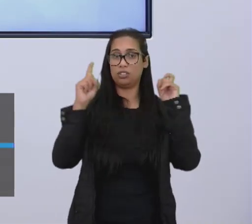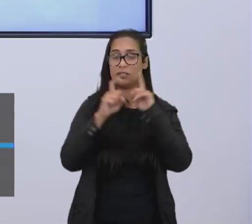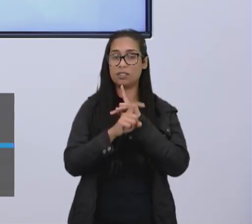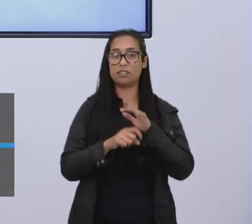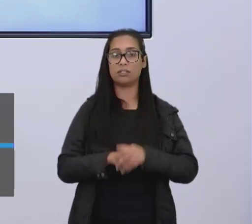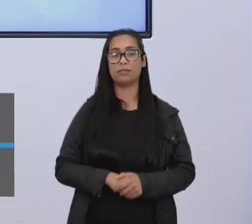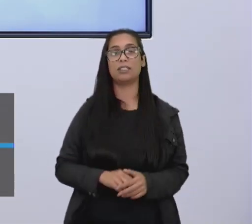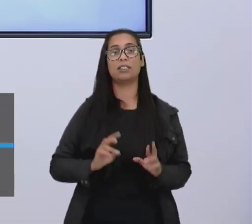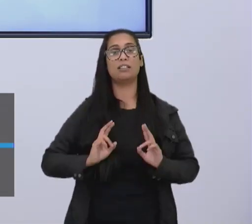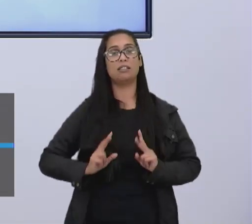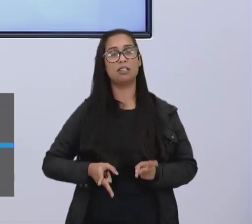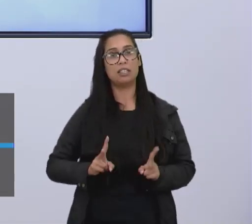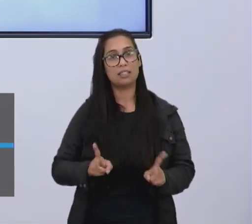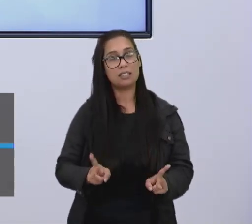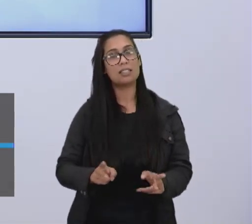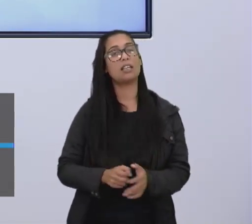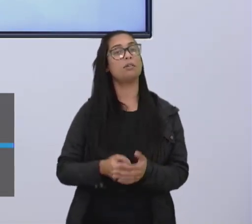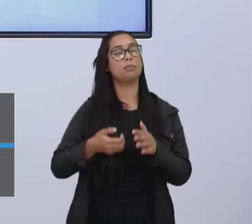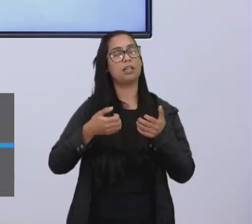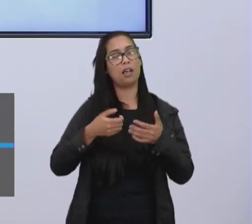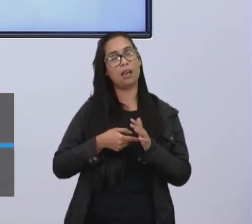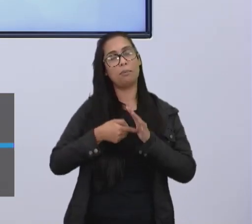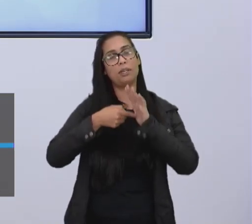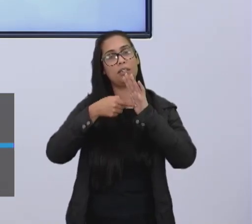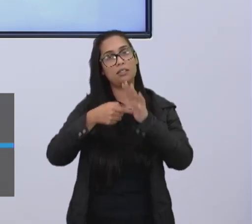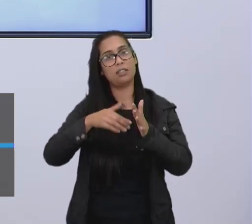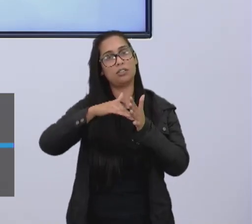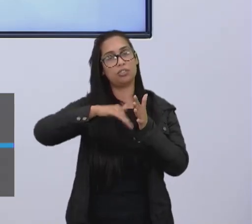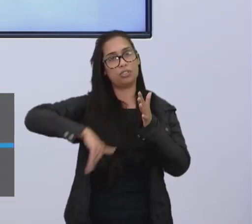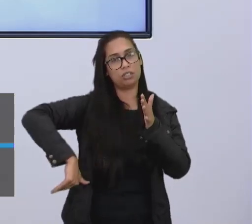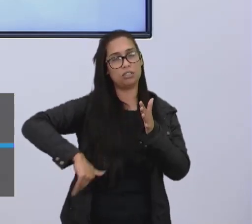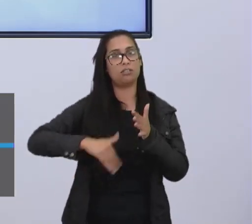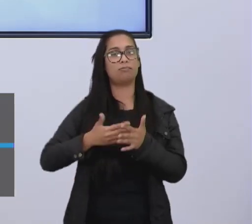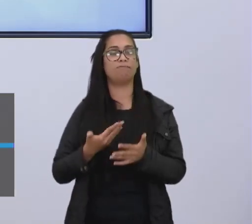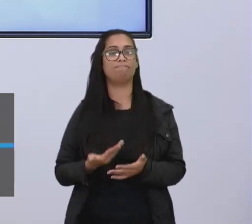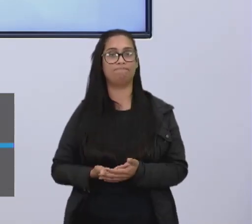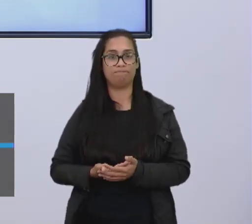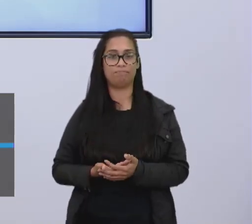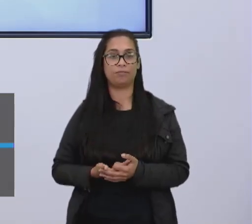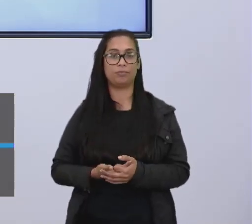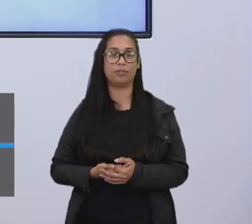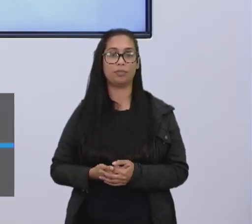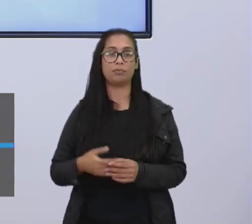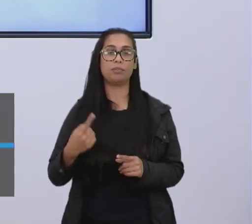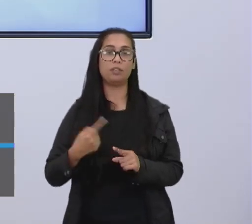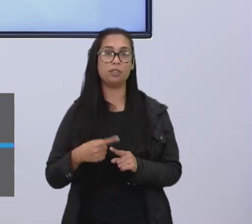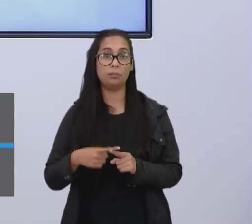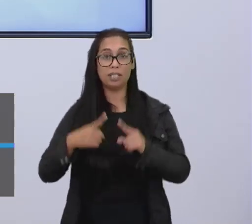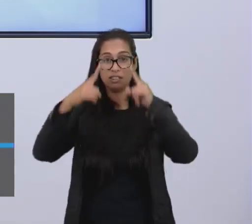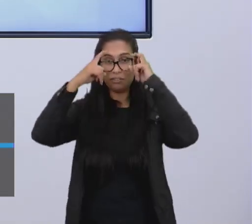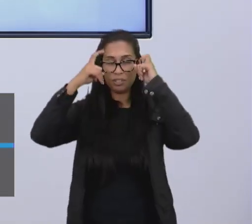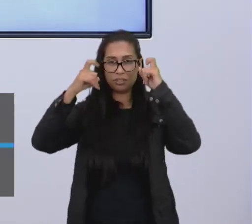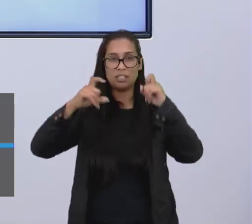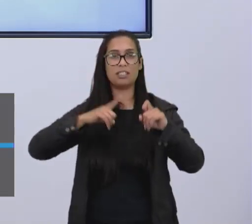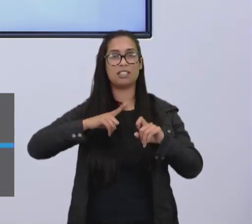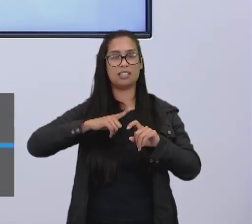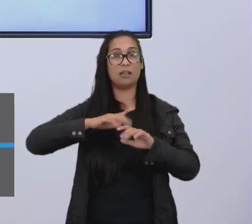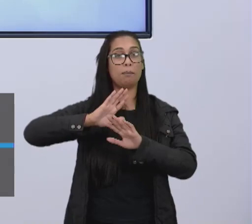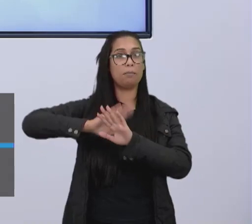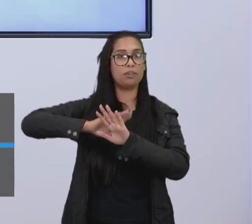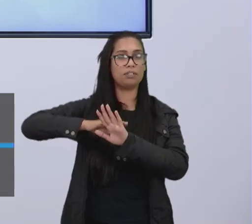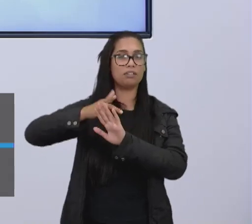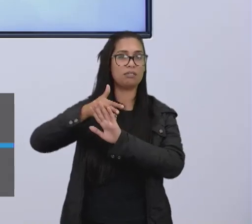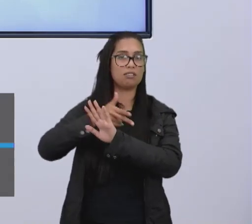da violência e da exclusão social. A violência é resultado da violência. A violência é resultado da exclusão social, que também é uma